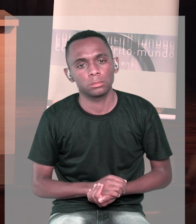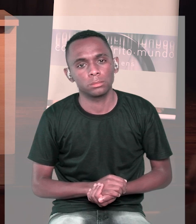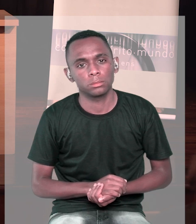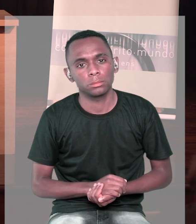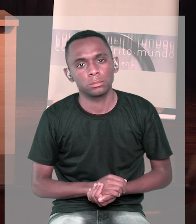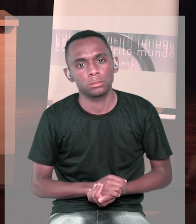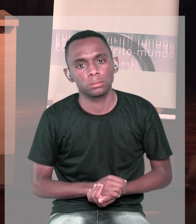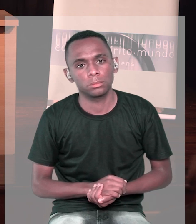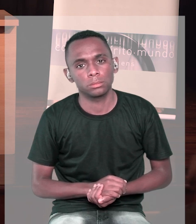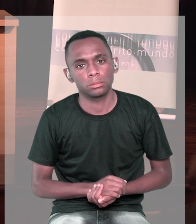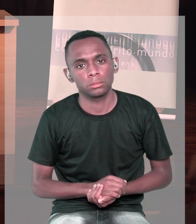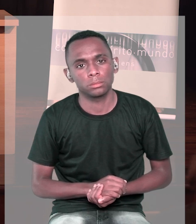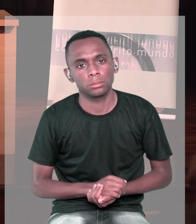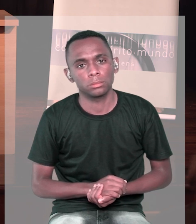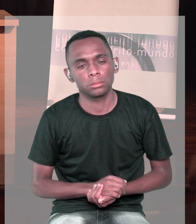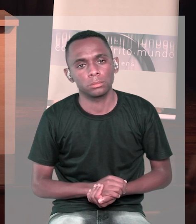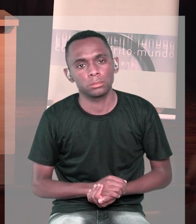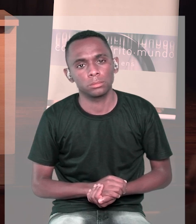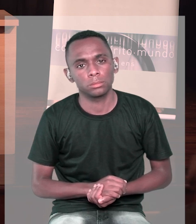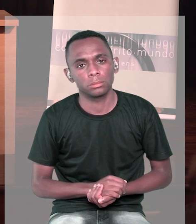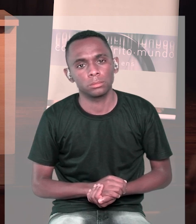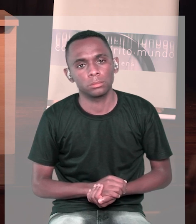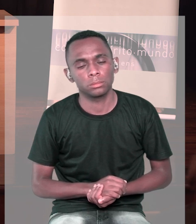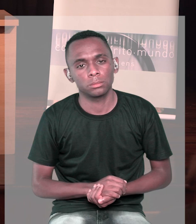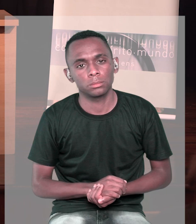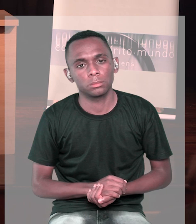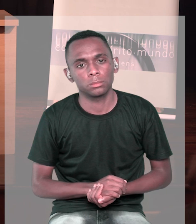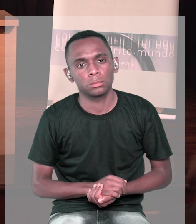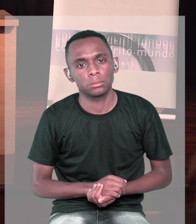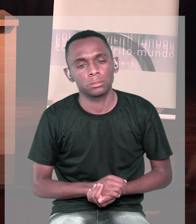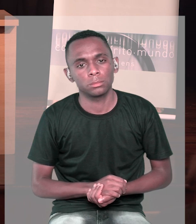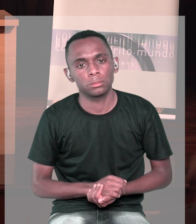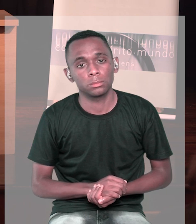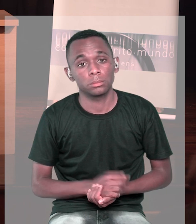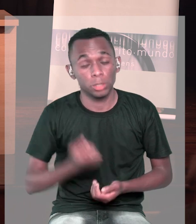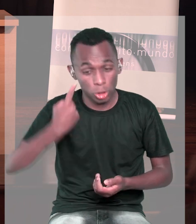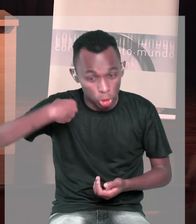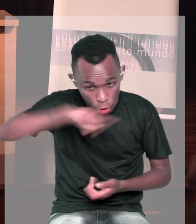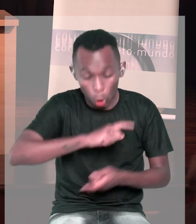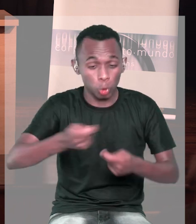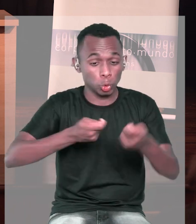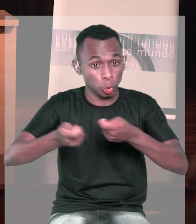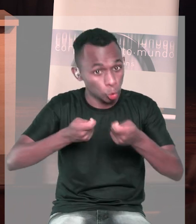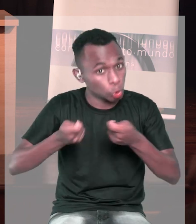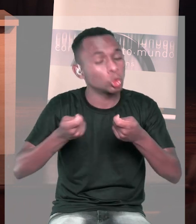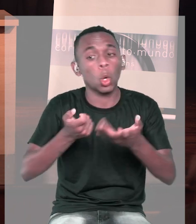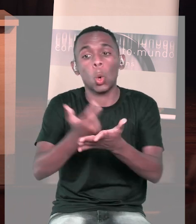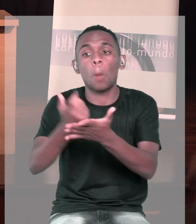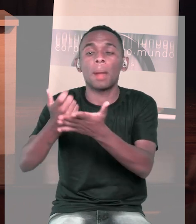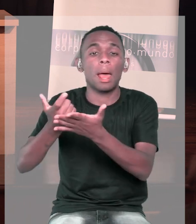le domaine, le sens de l'appropriation écologique. E a gente mercantilizou tudo, e essa